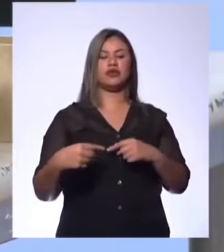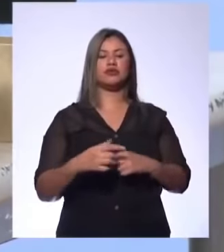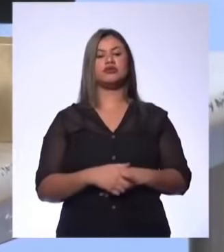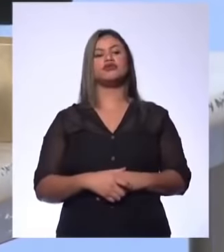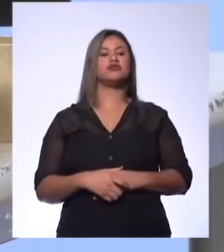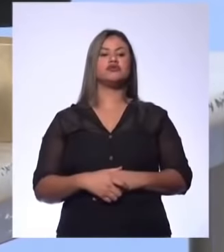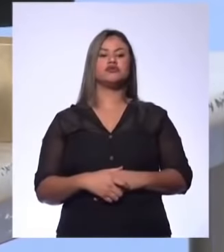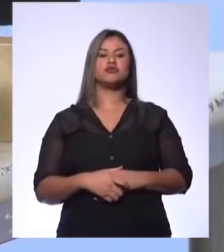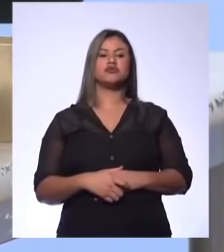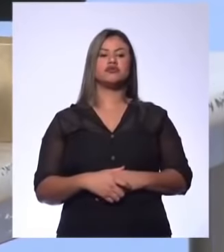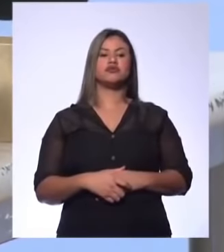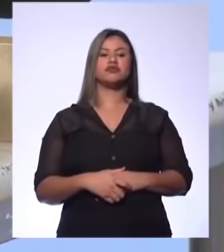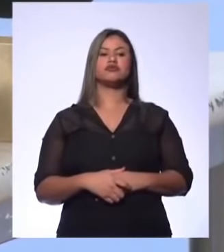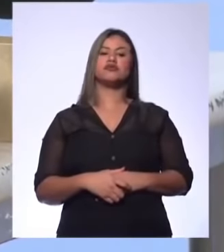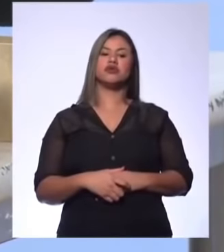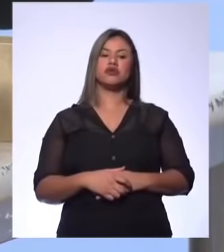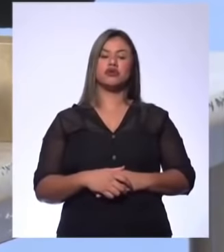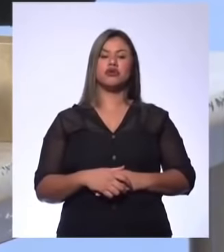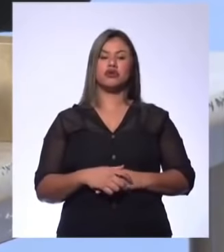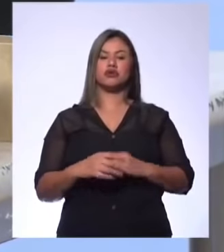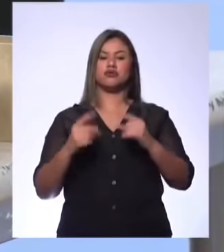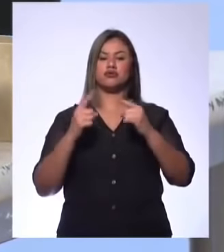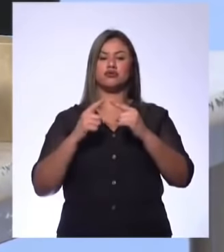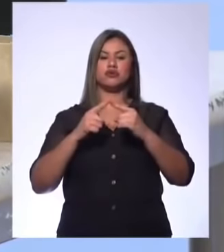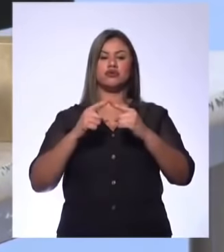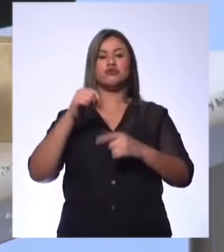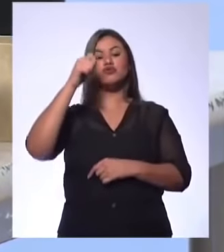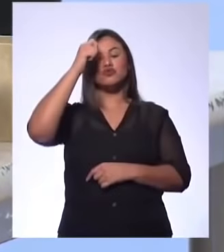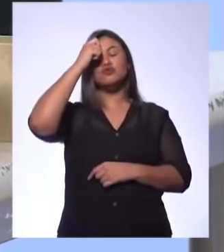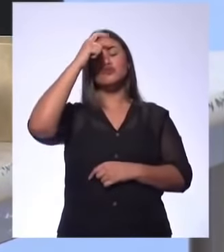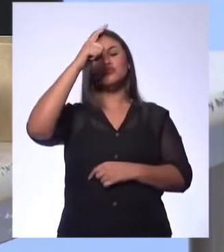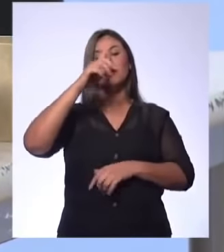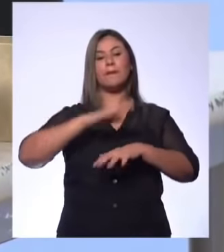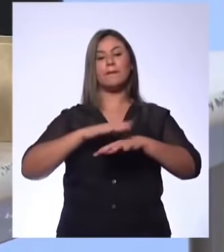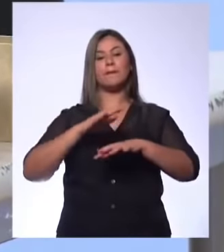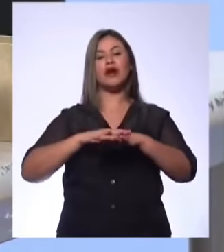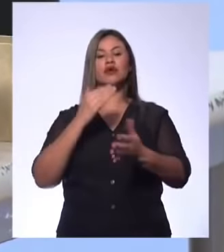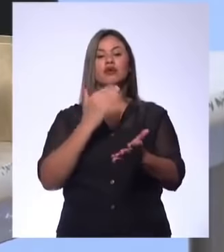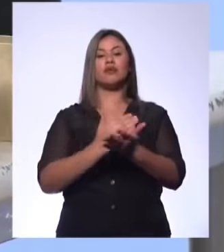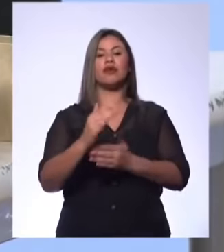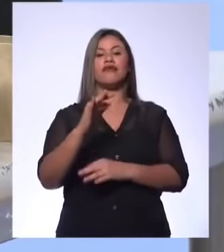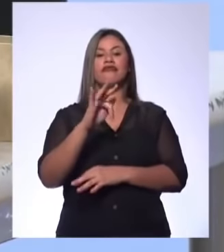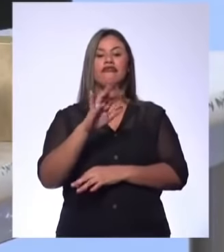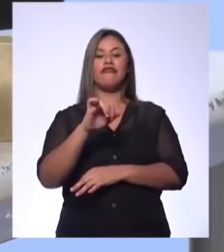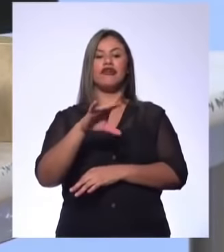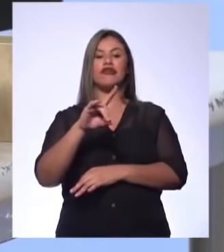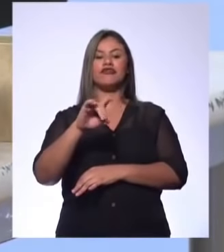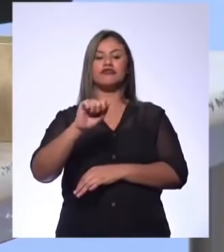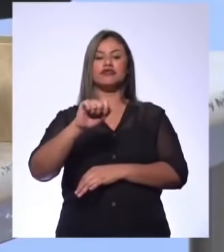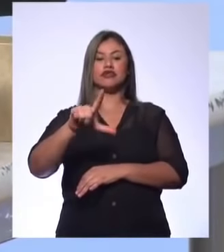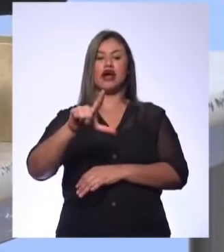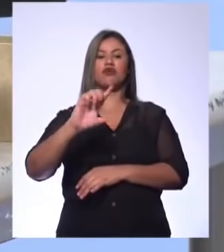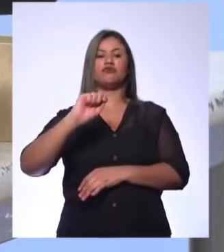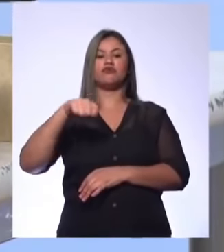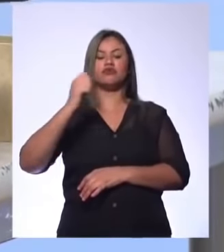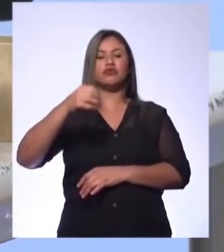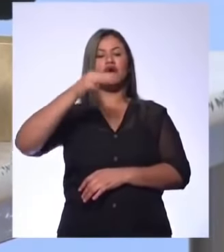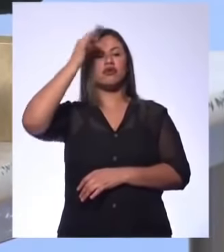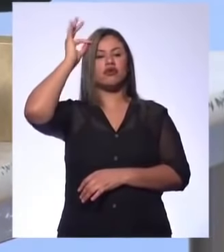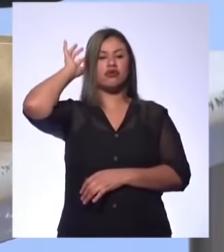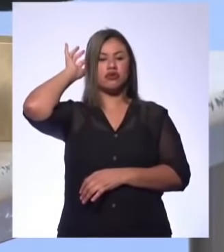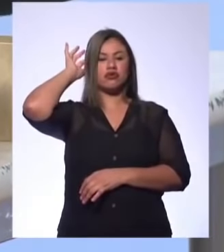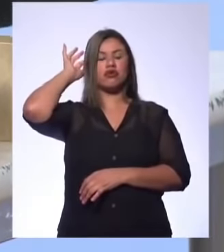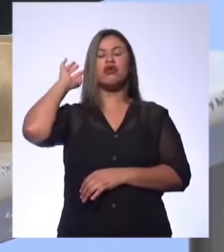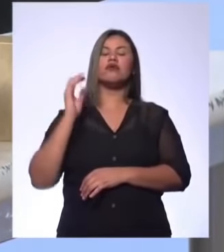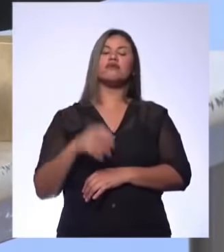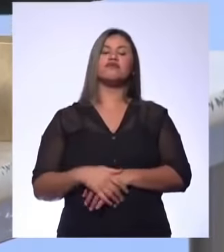forma cultural de agir, e isso vai dar início ao feudalismo, porque no feudalismo nós teremos lá os